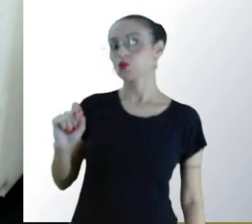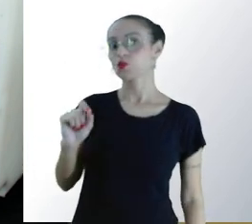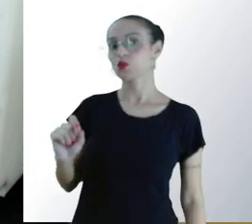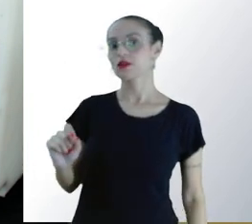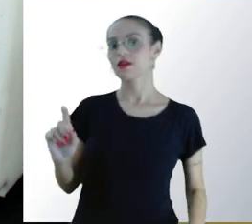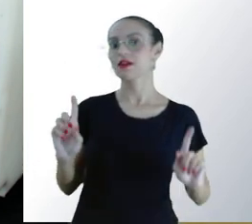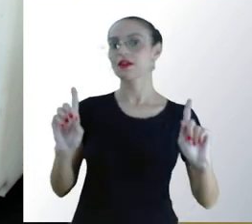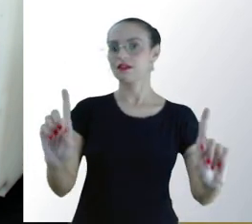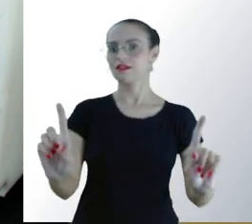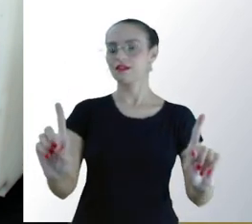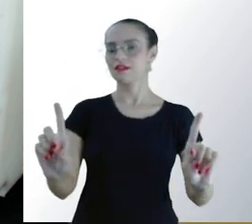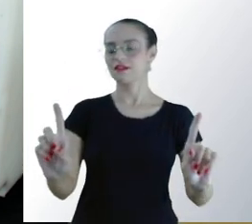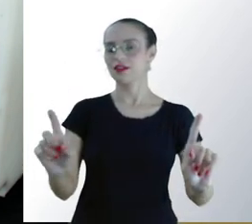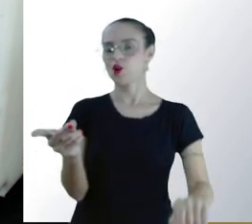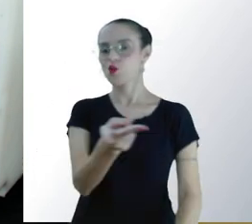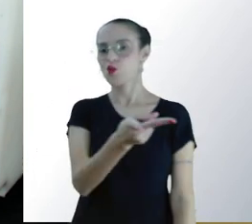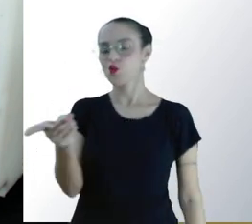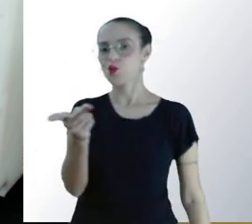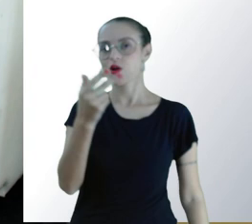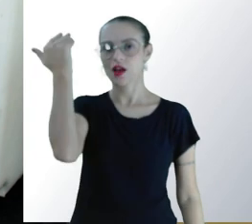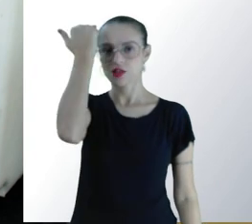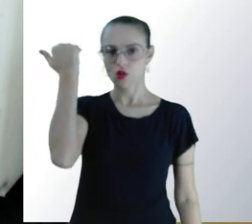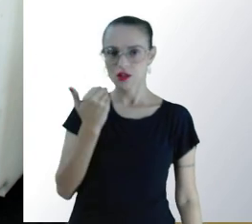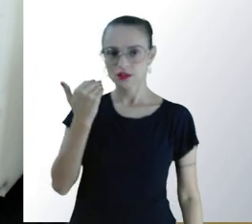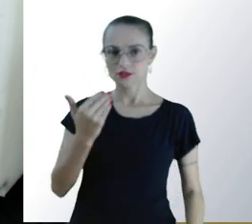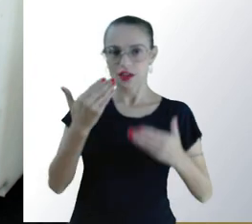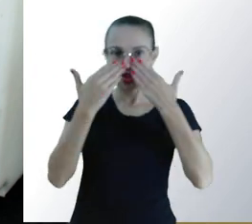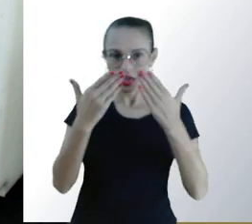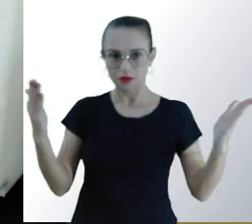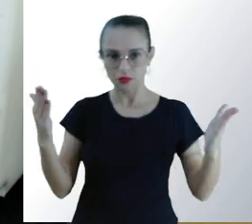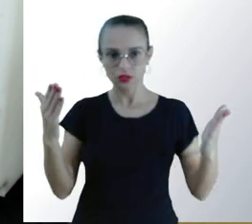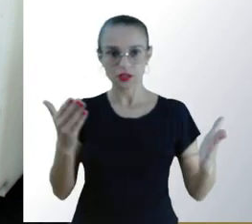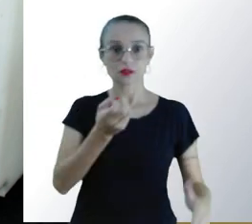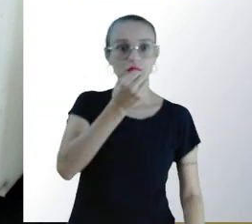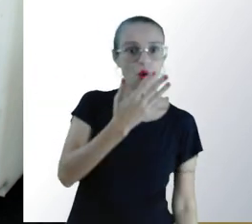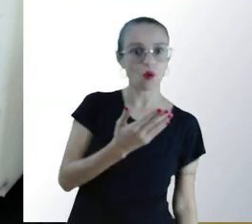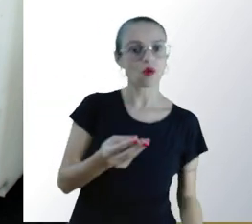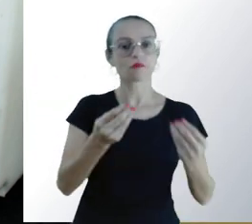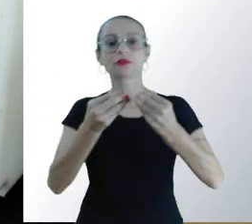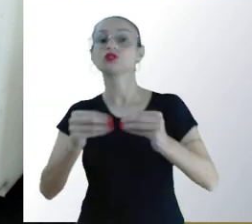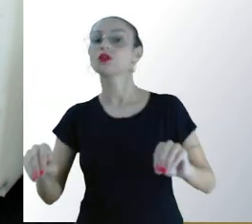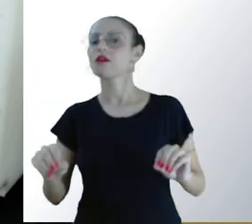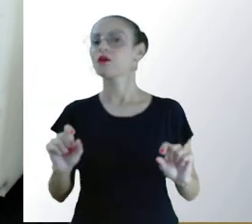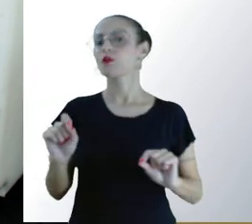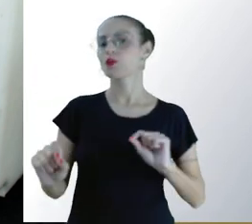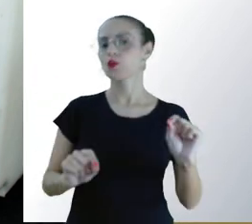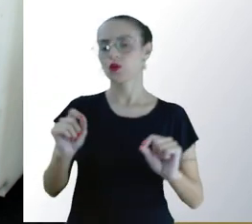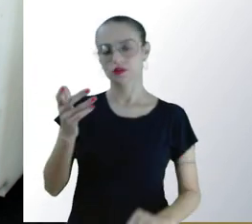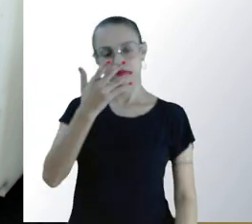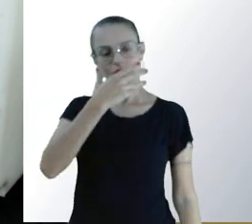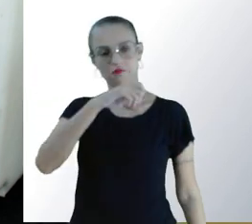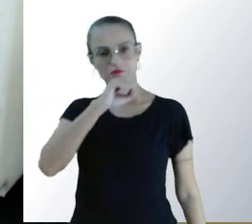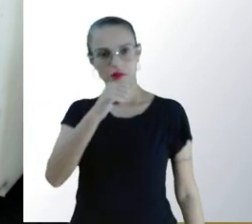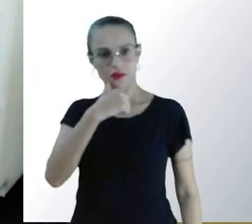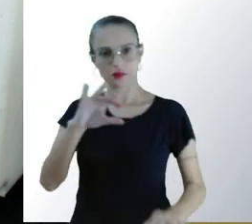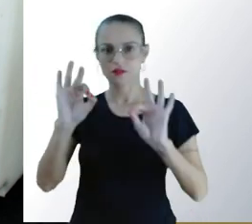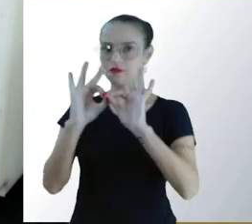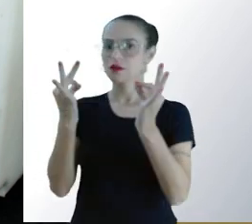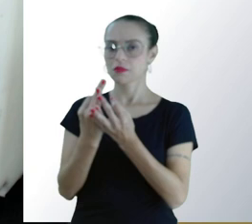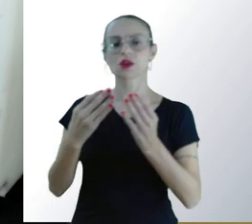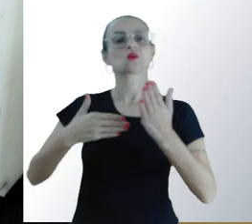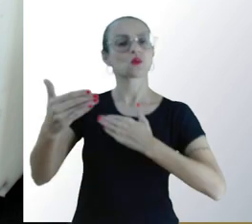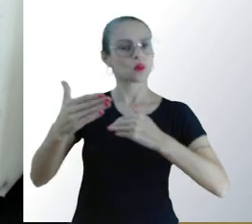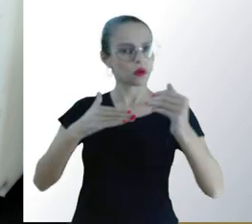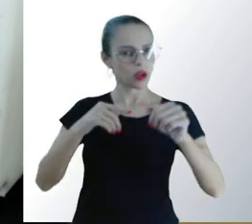adolescentes. Se essa exposição vai ser mais benéfica ou mais prejudicial. E os pais, a qualquer momento, eles